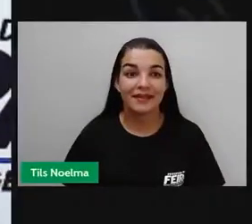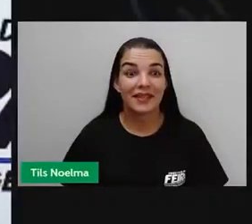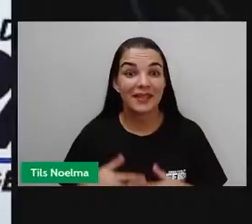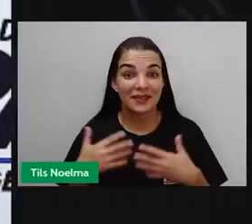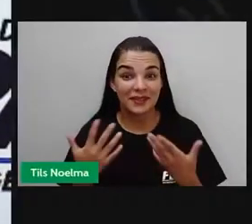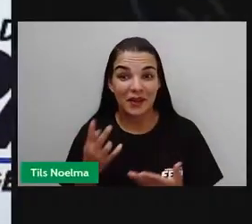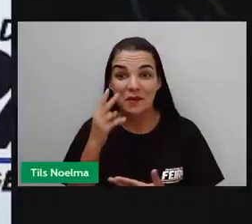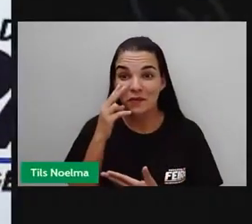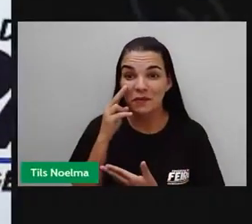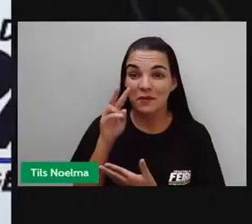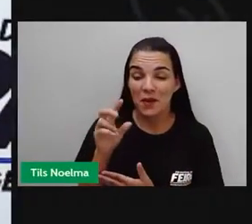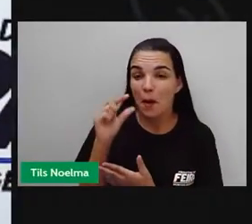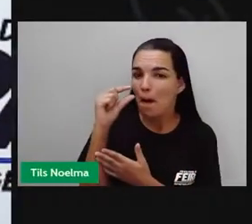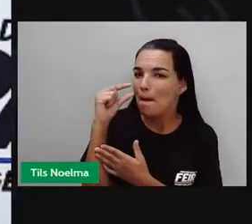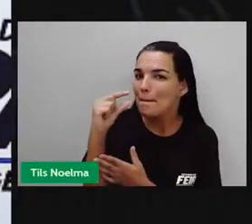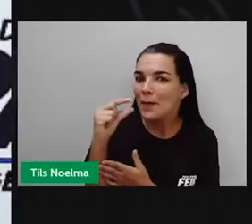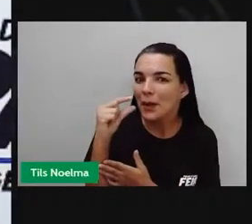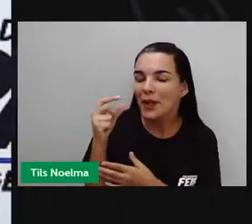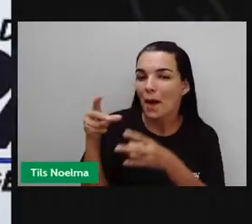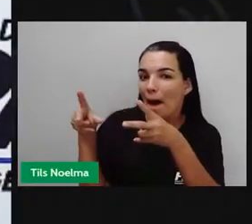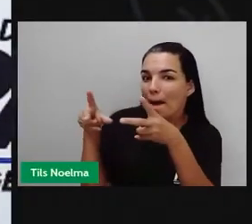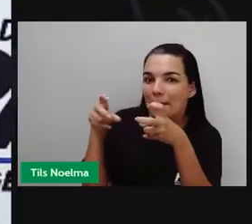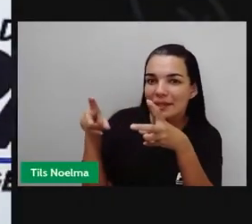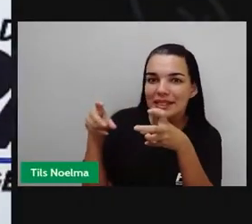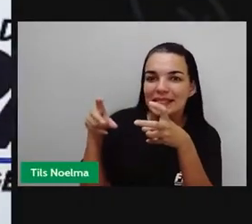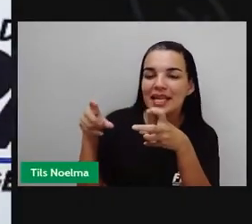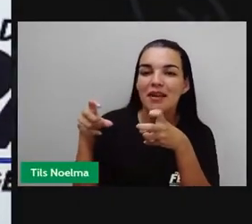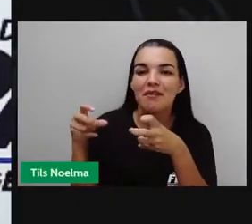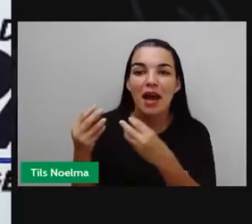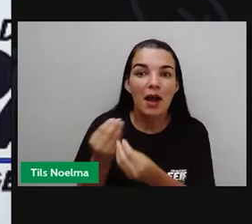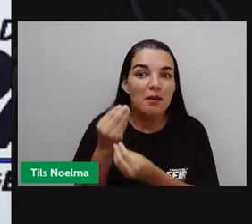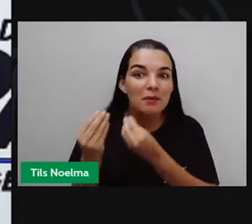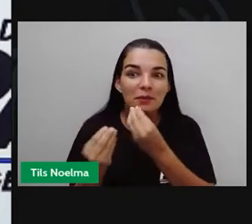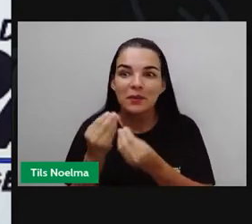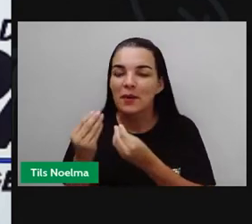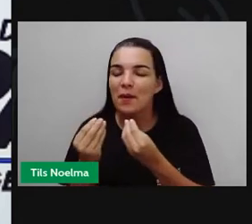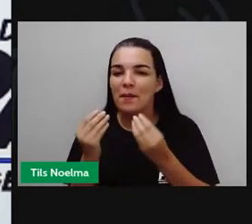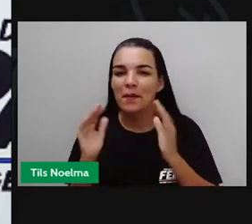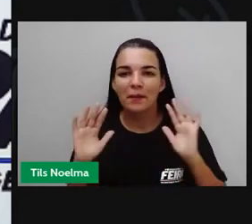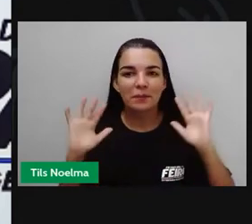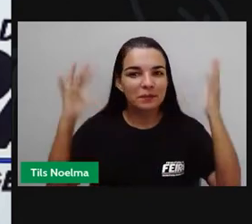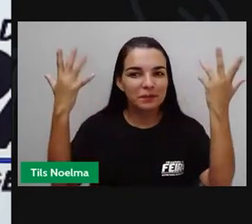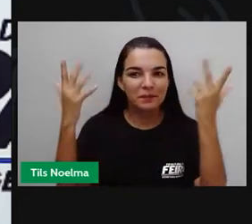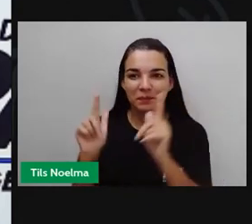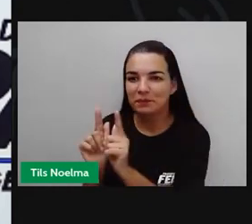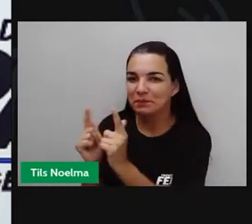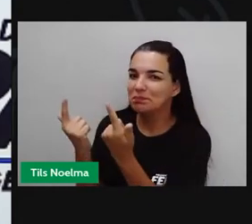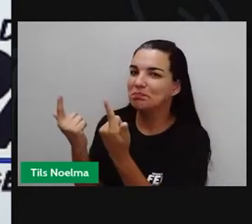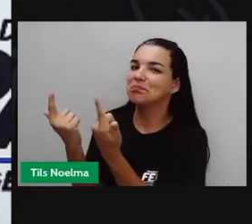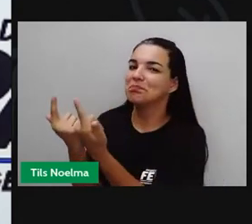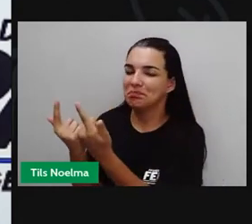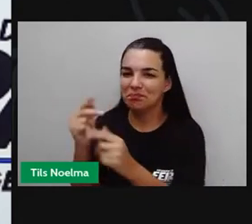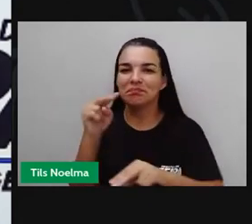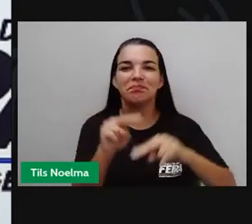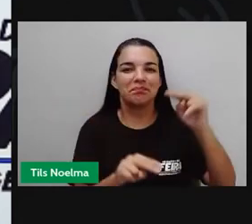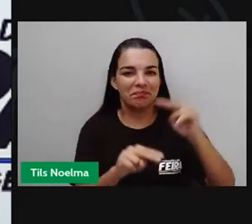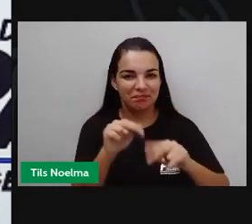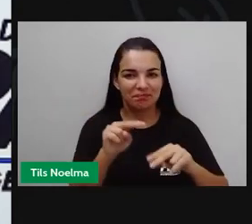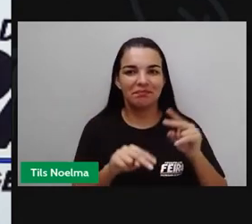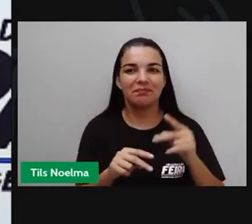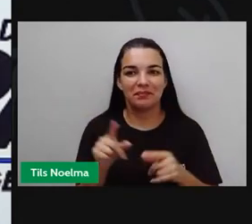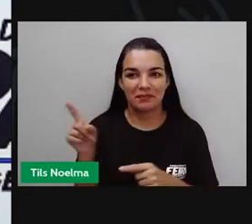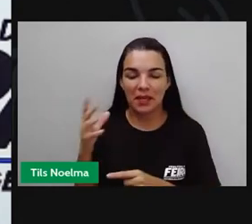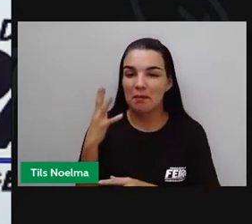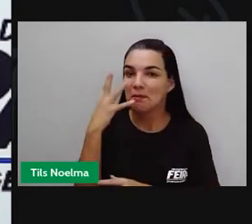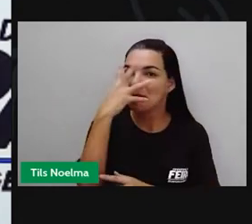Só para vocês observarem um pouquinho aí sobre as quadrilhas dos meninos, né? É claro que essa quadrilha